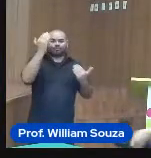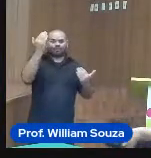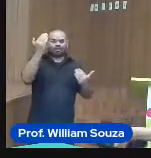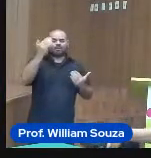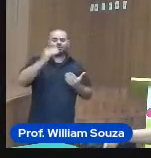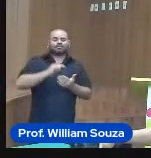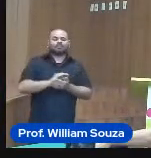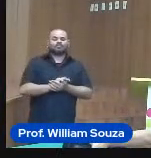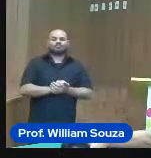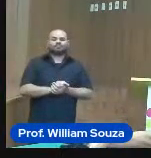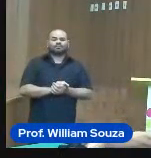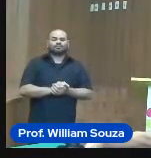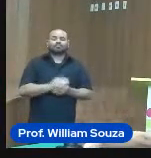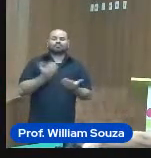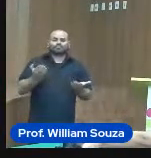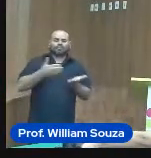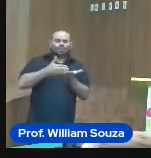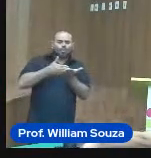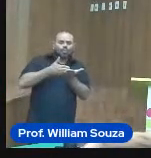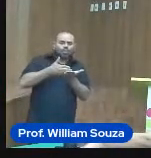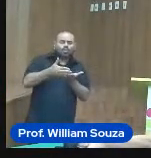Bom, inicialmente,